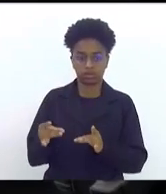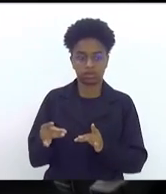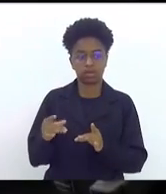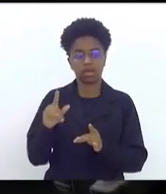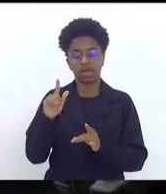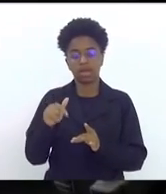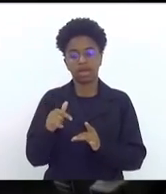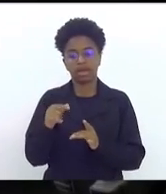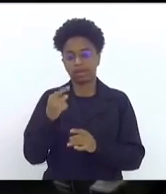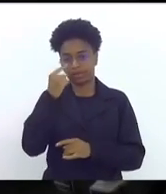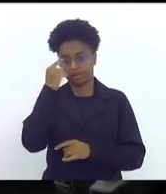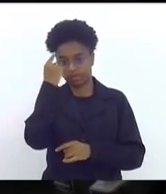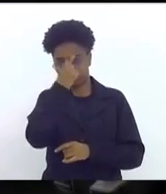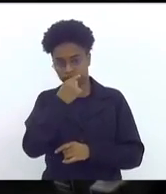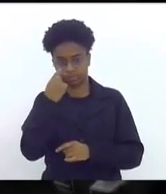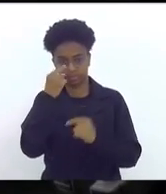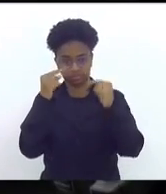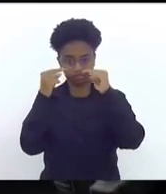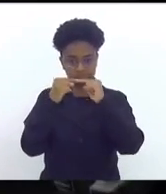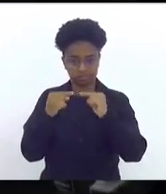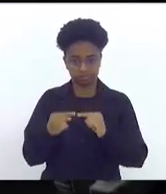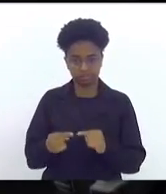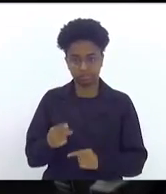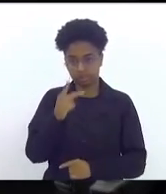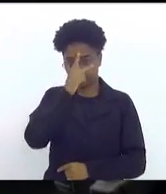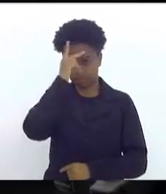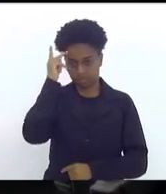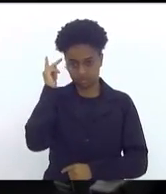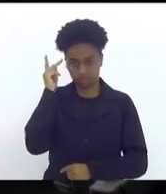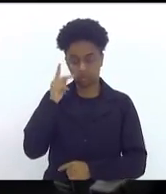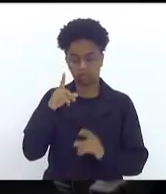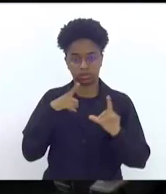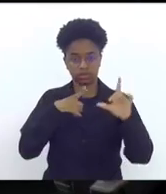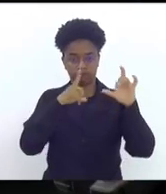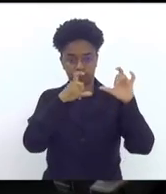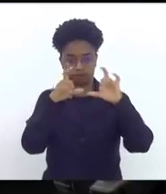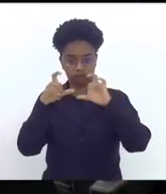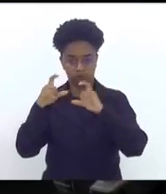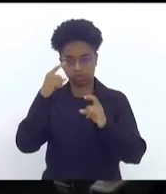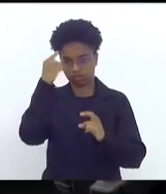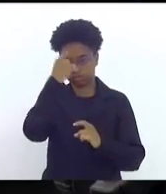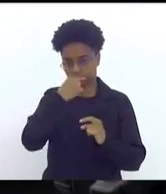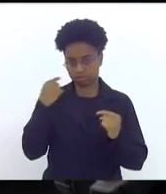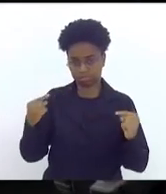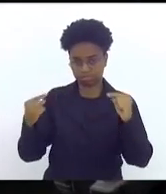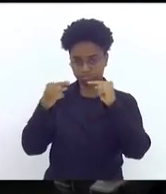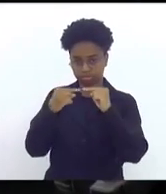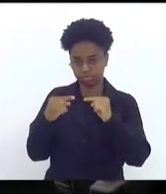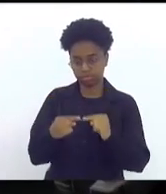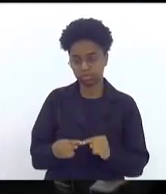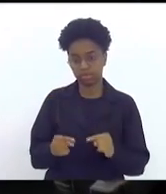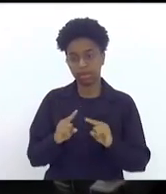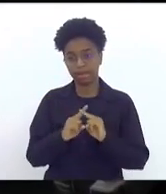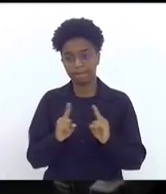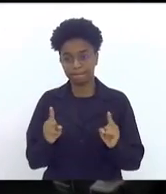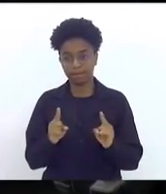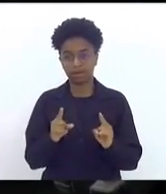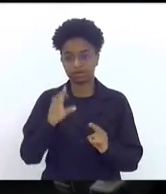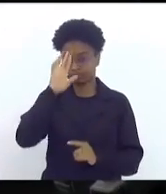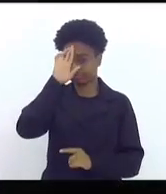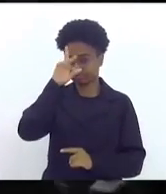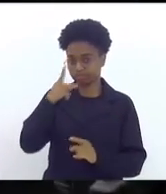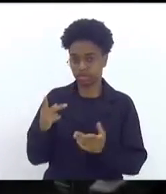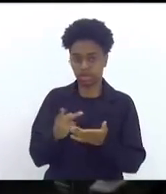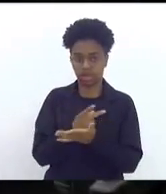o reconhecimento de pessoas, questão do reconhecimento fotográfico, vou chegar lá, mas o reconhecimento de pessoas como causa de erro